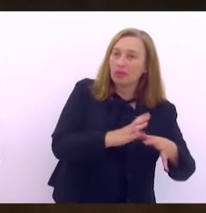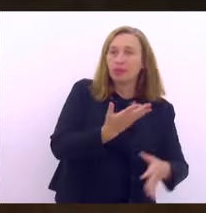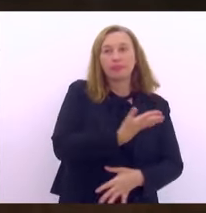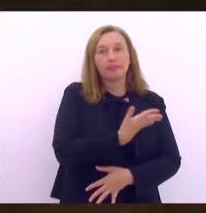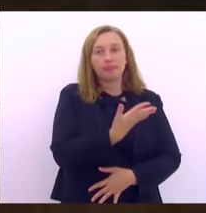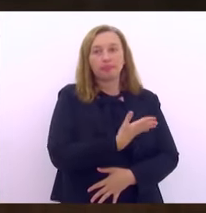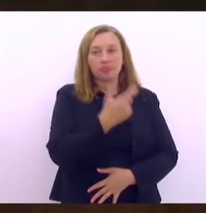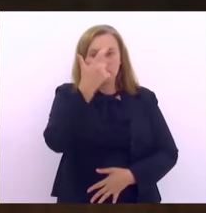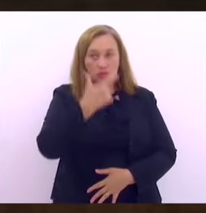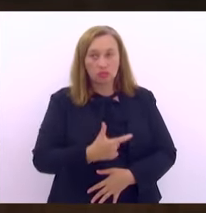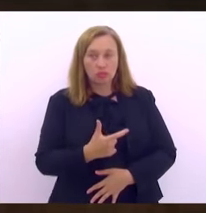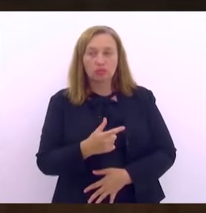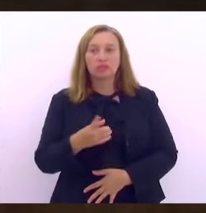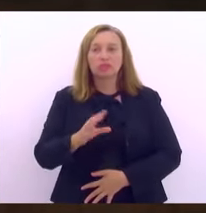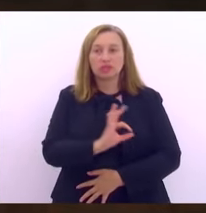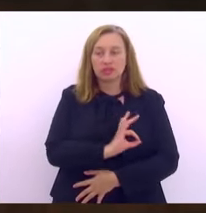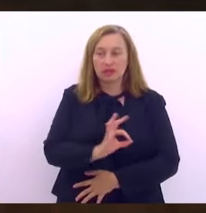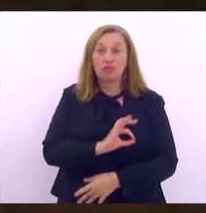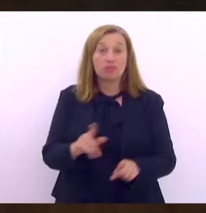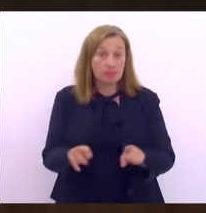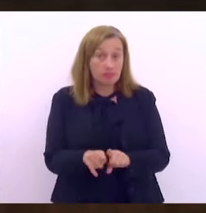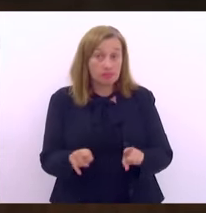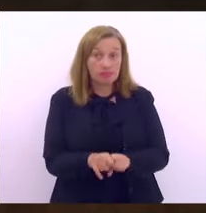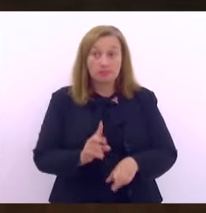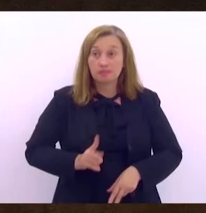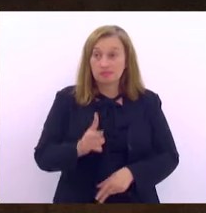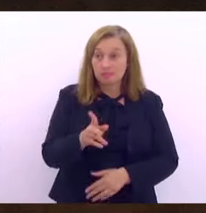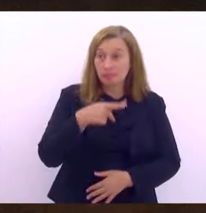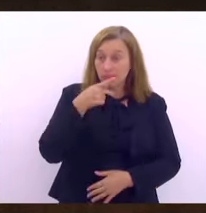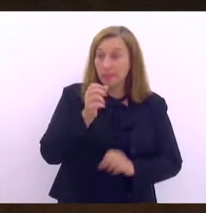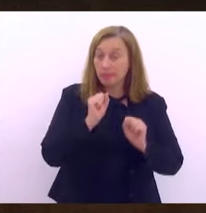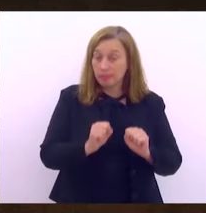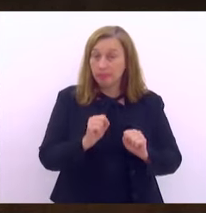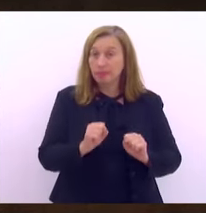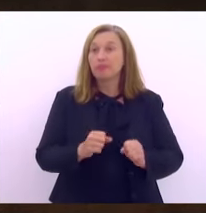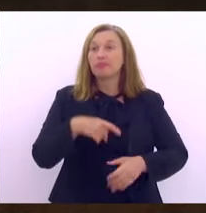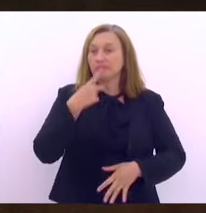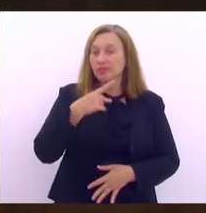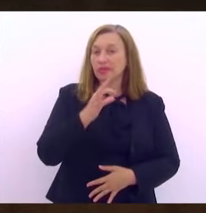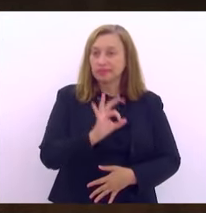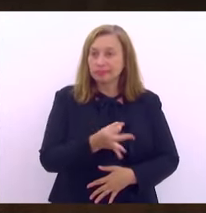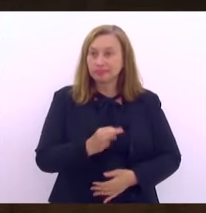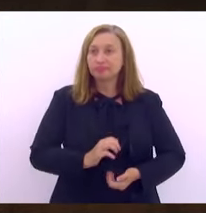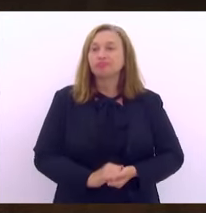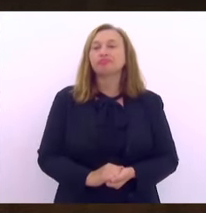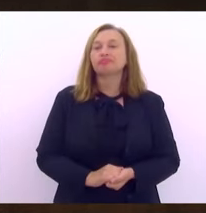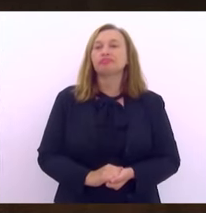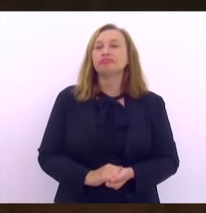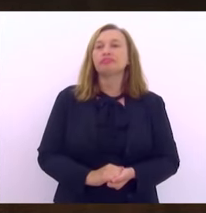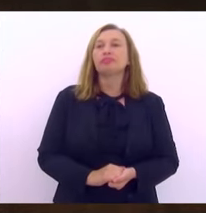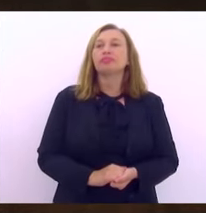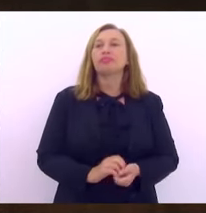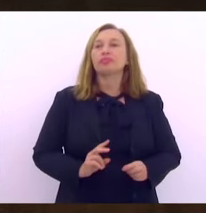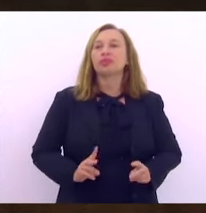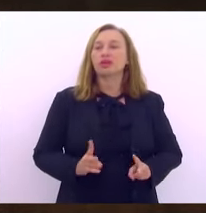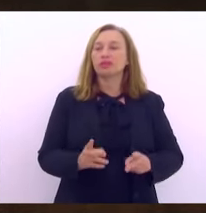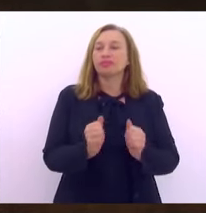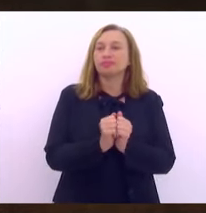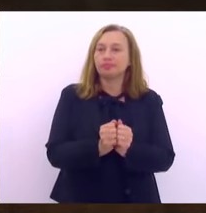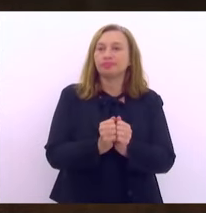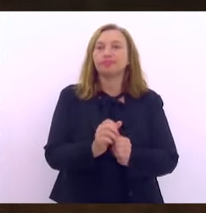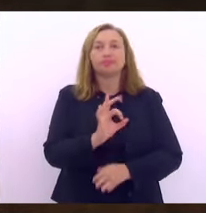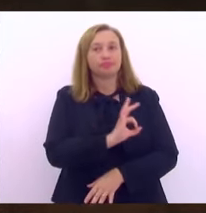é policial como eu, e como sempre falo, nós podemos falar com grande propriedade, até porque nós estamos sempre próximos dos